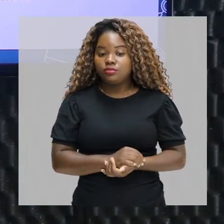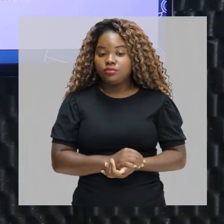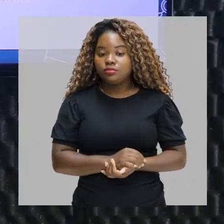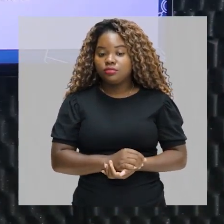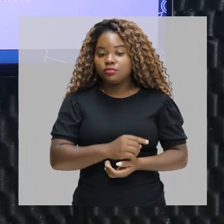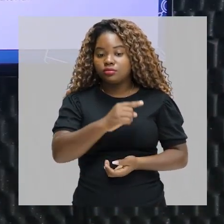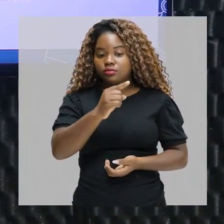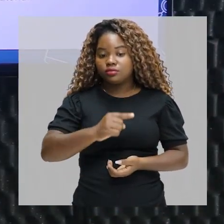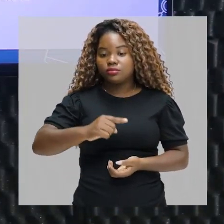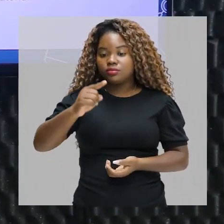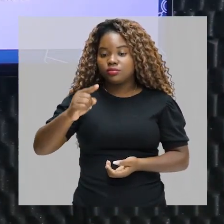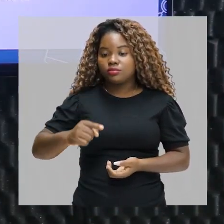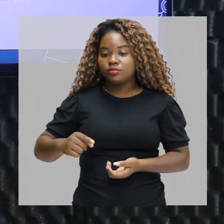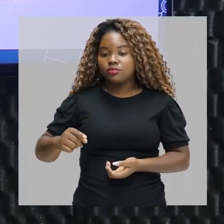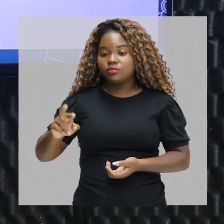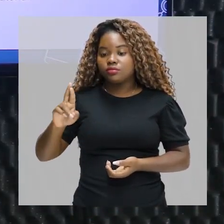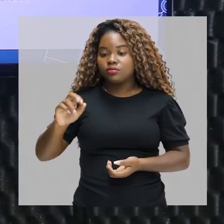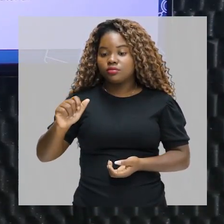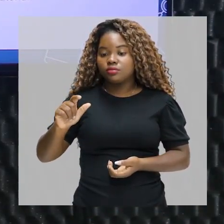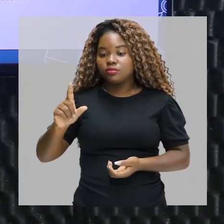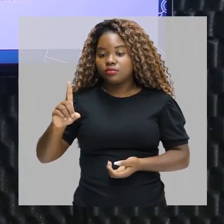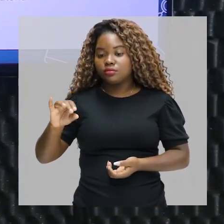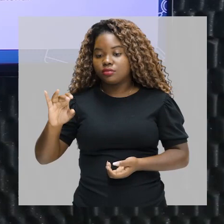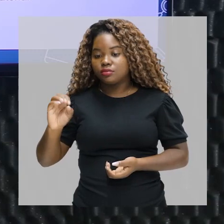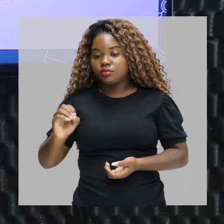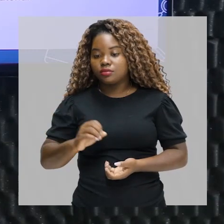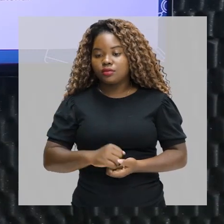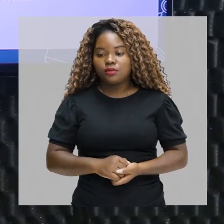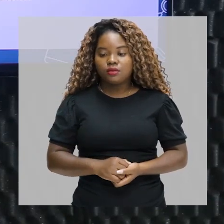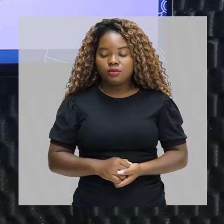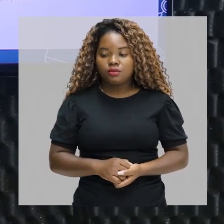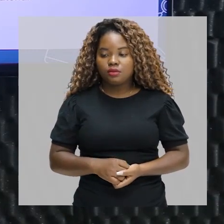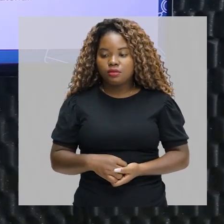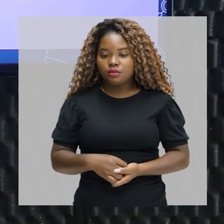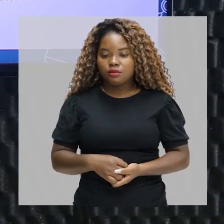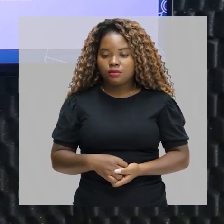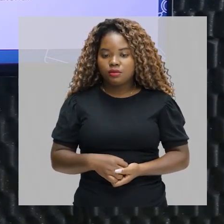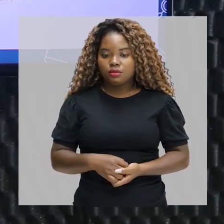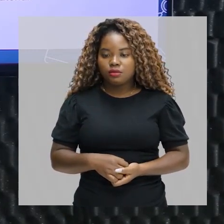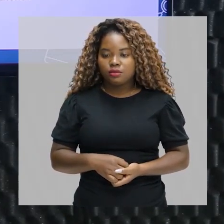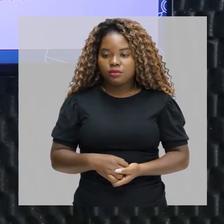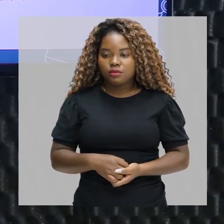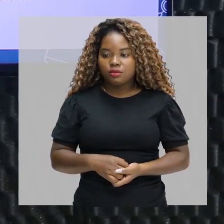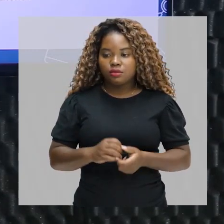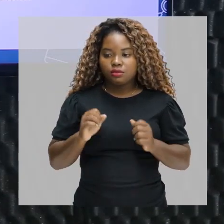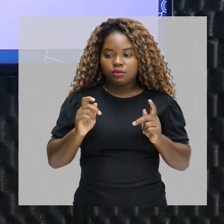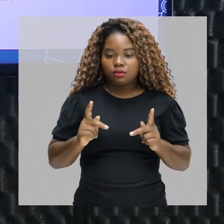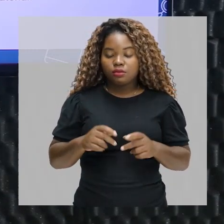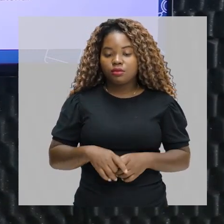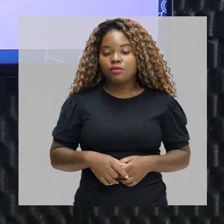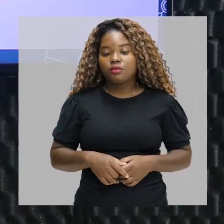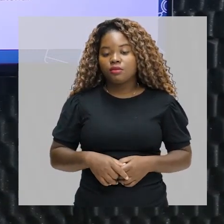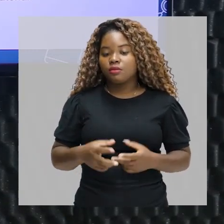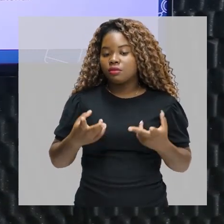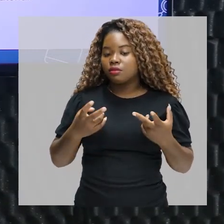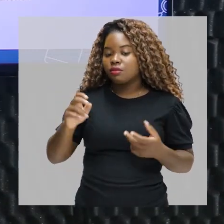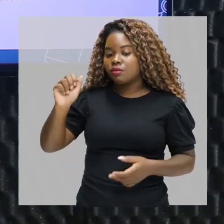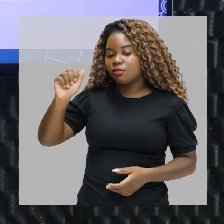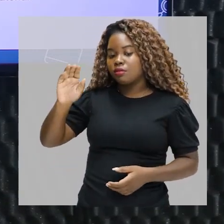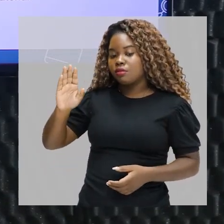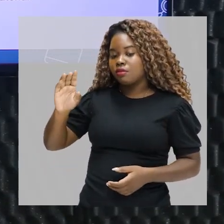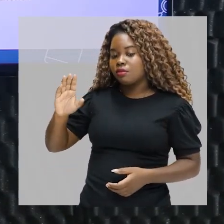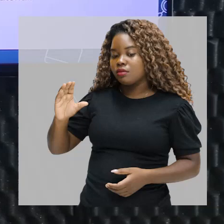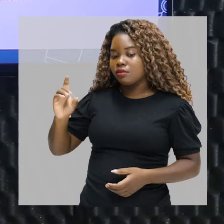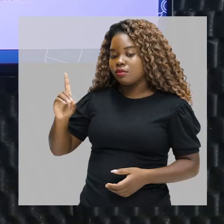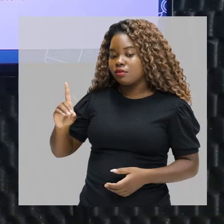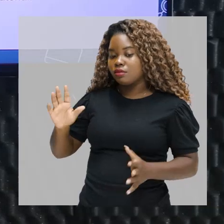de rádio. Uma onda de rádio. Tá ok? Então vamos para as alternativas, né? Dentre